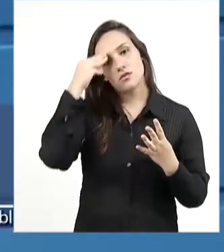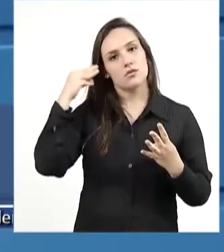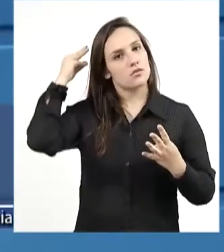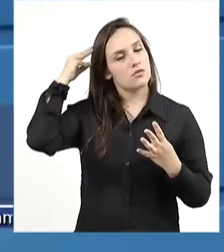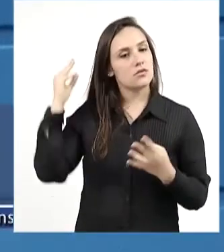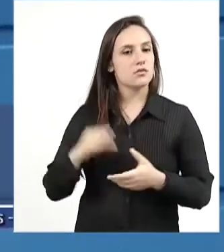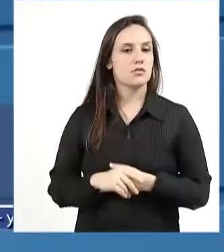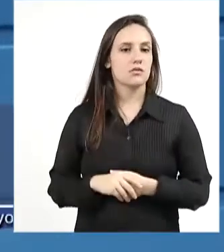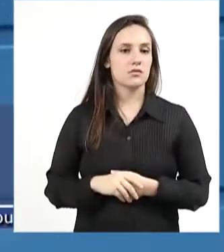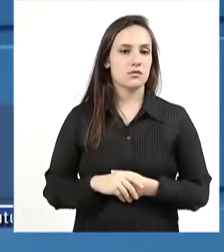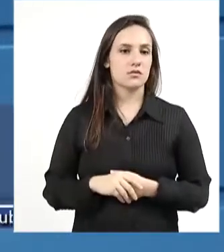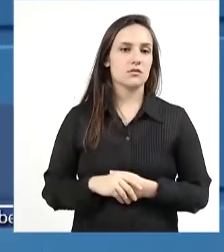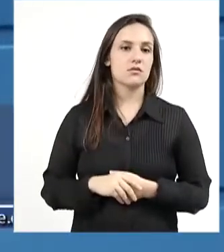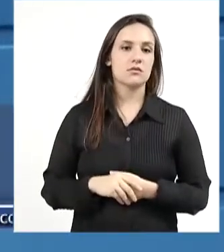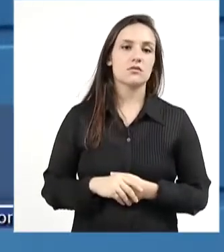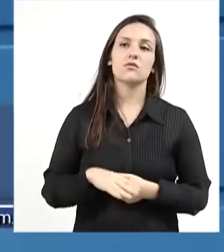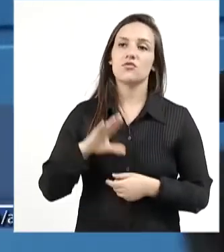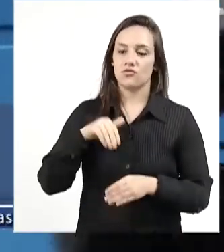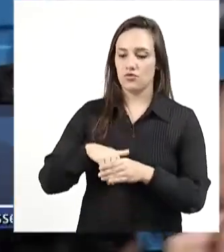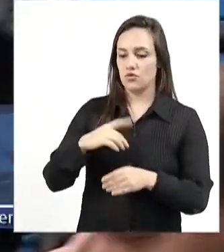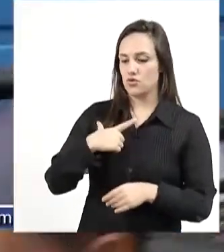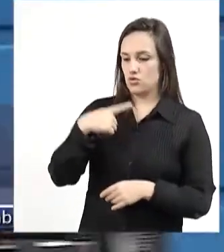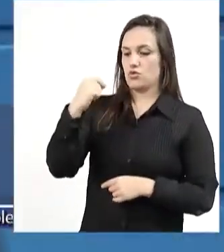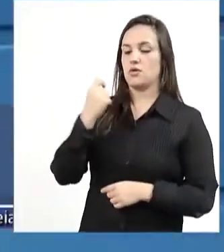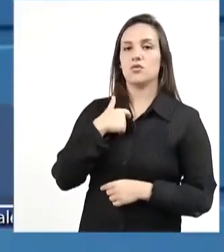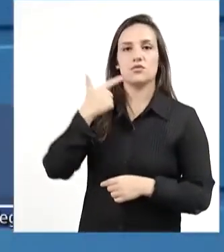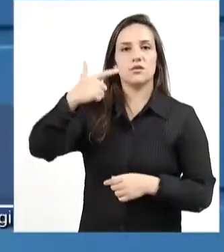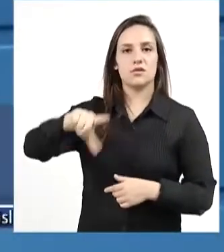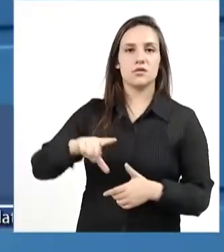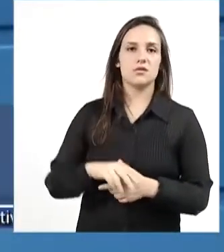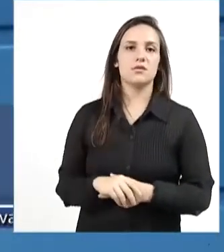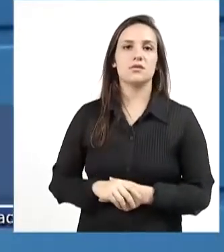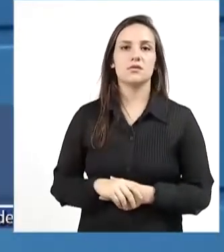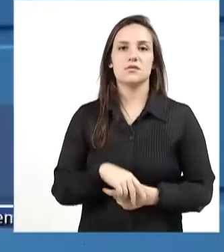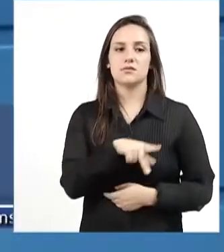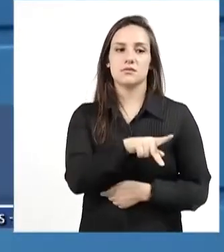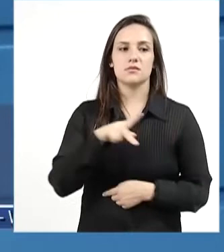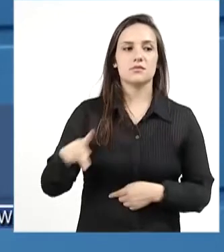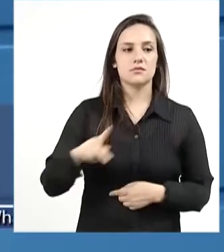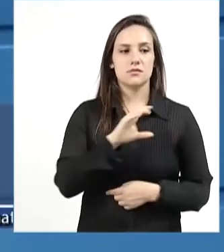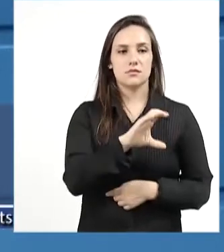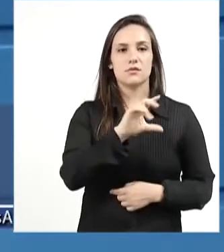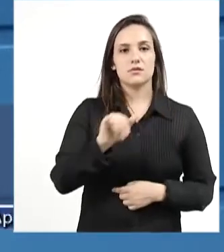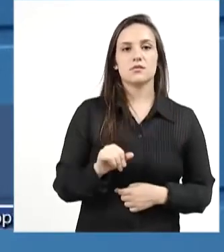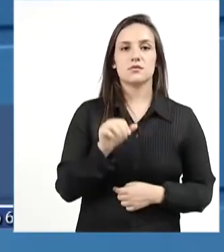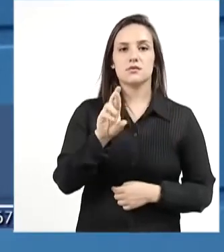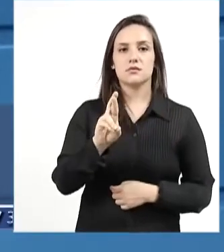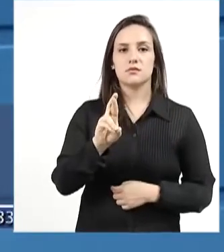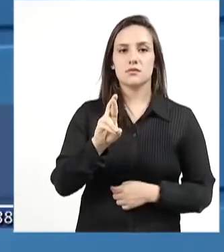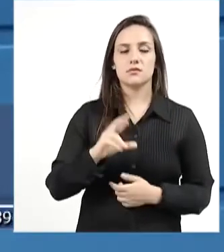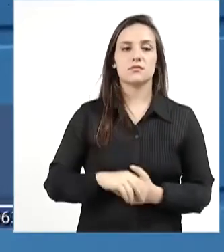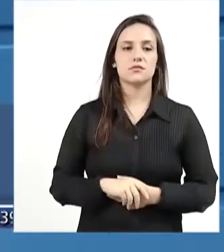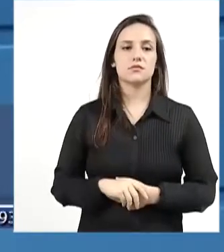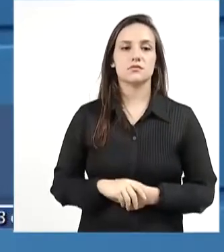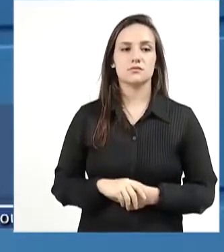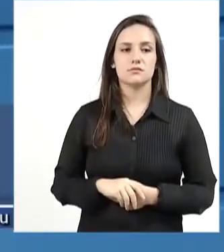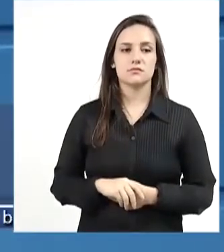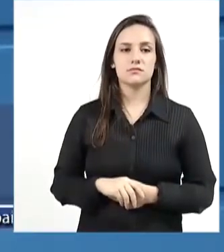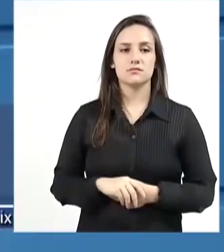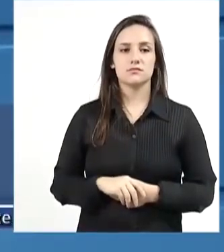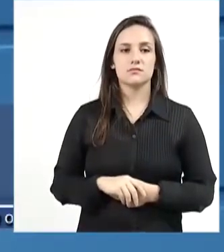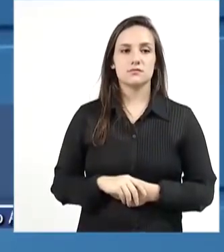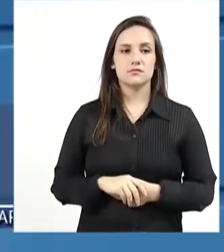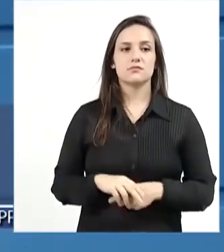Vendramini, por unanimidade nos escolher novamente a presidir a Comissão de Constituição e Justiça desta casa. E,